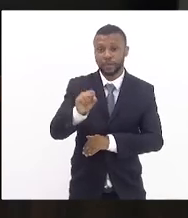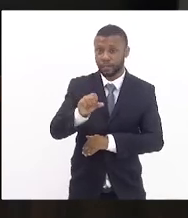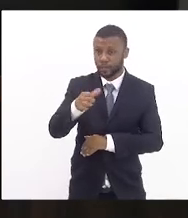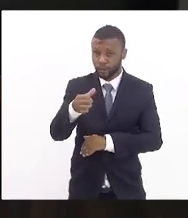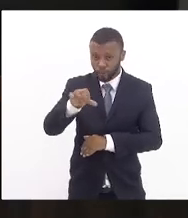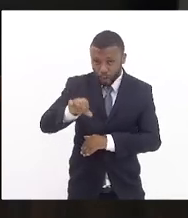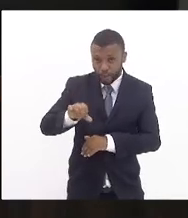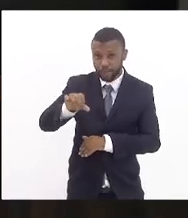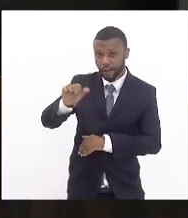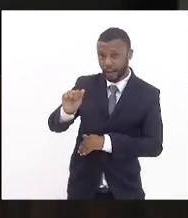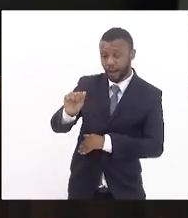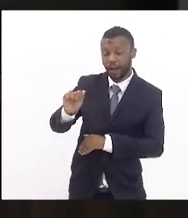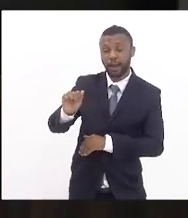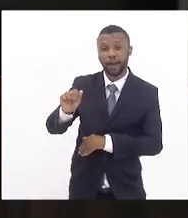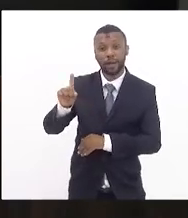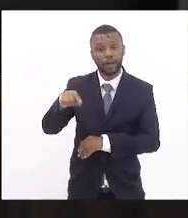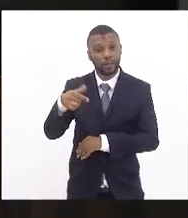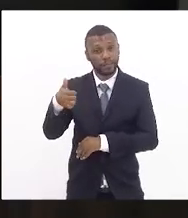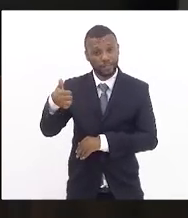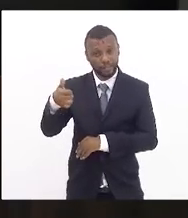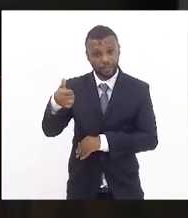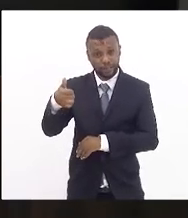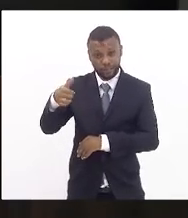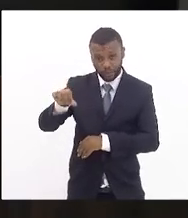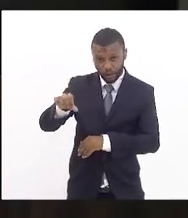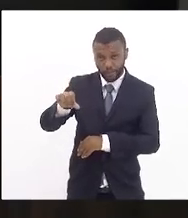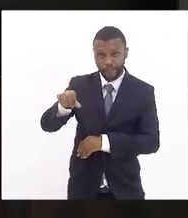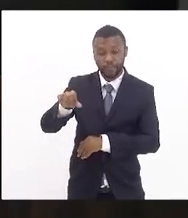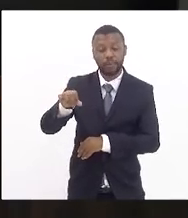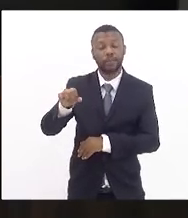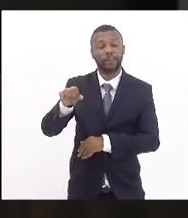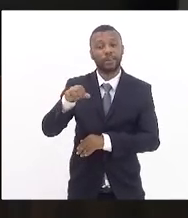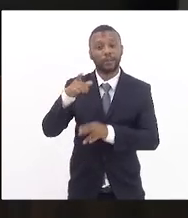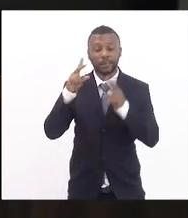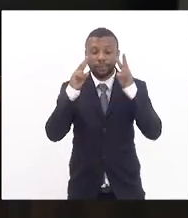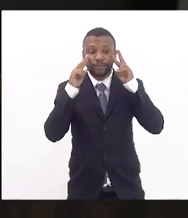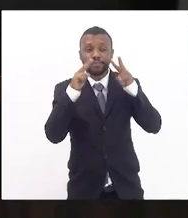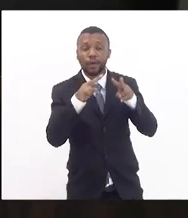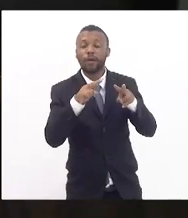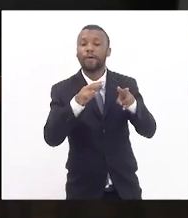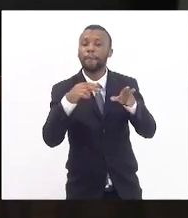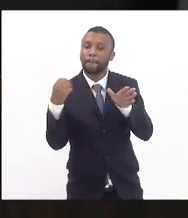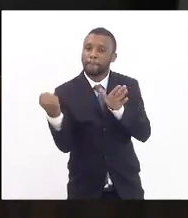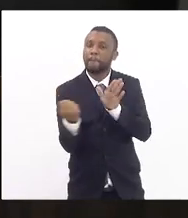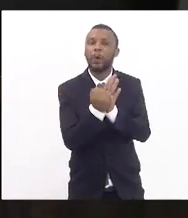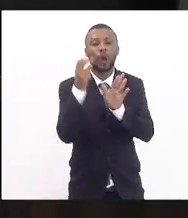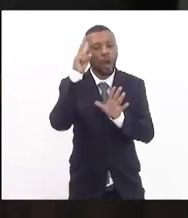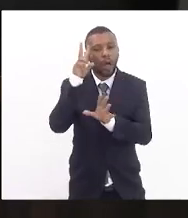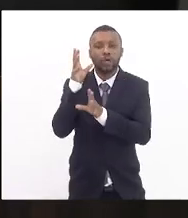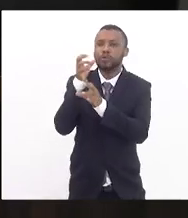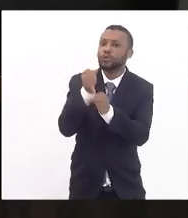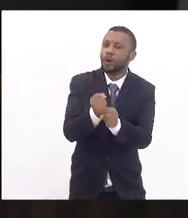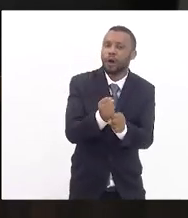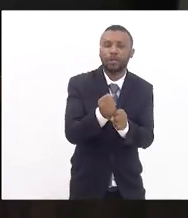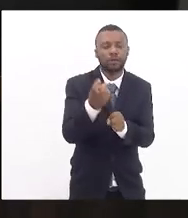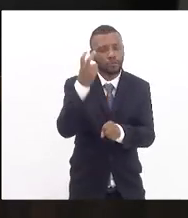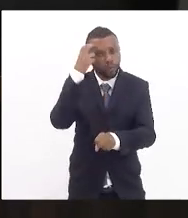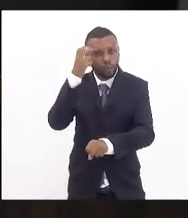de 19, de autoria do deputado Carlos Macedo. Declara como patrimônio histórico e cultural,